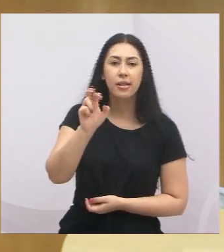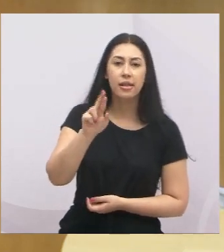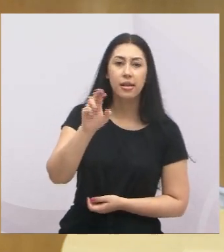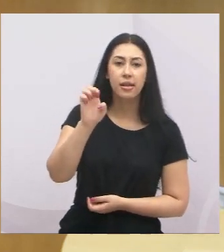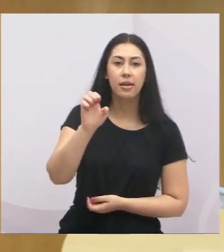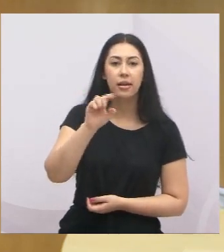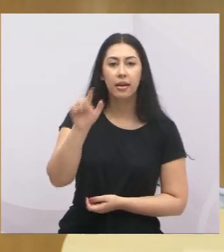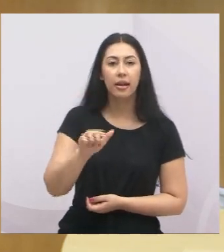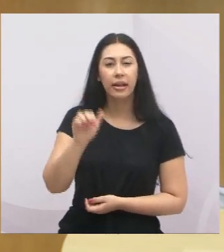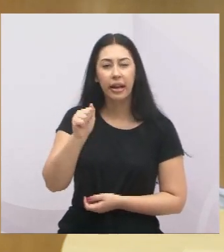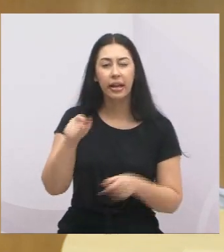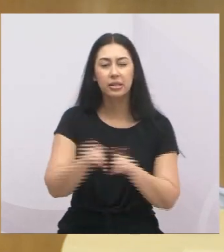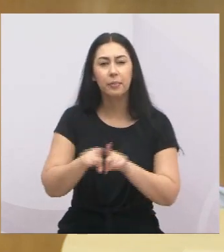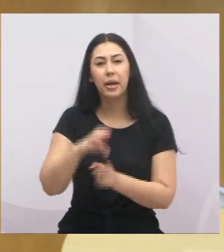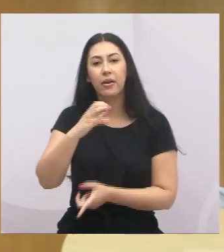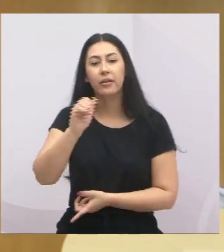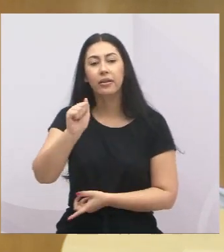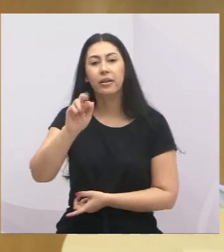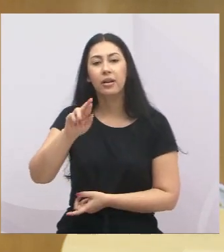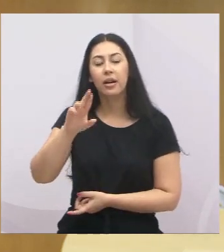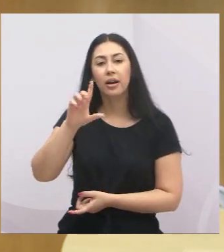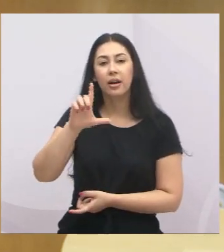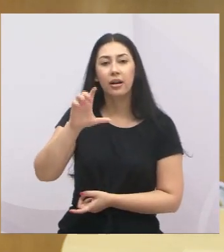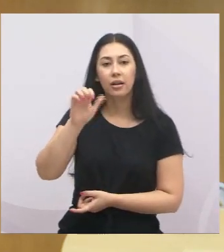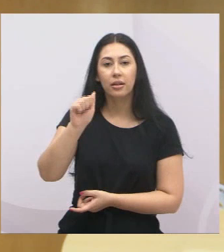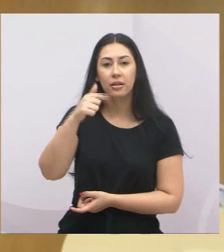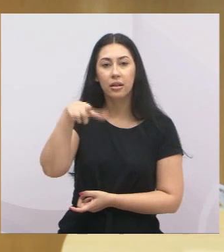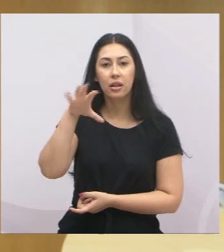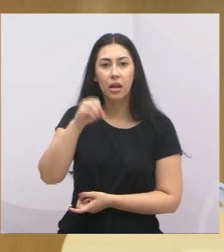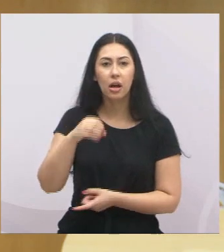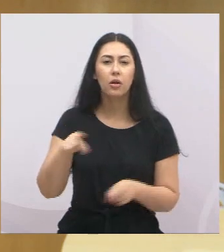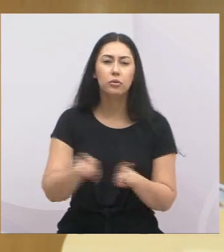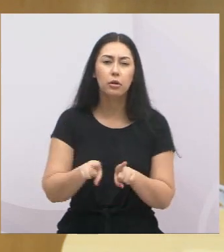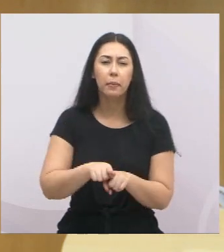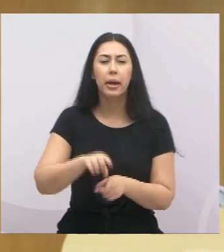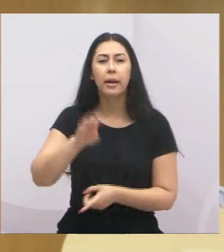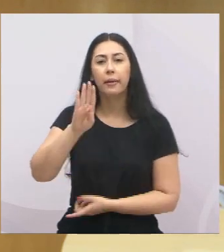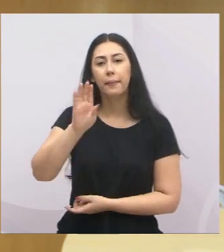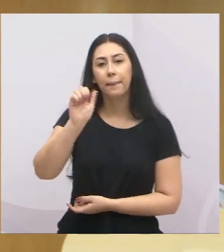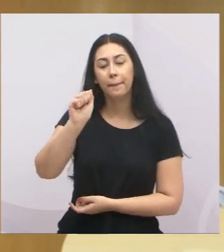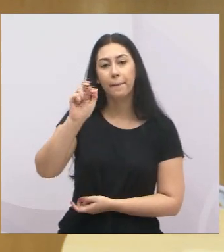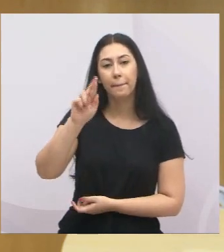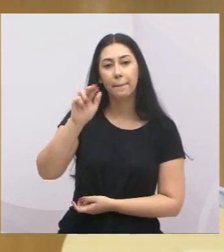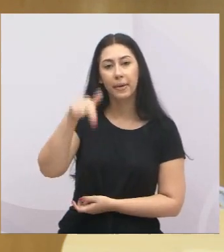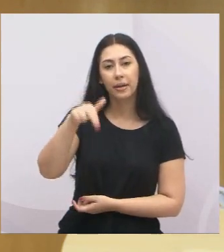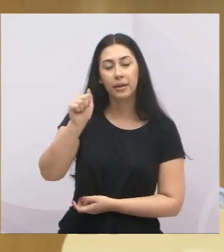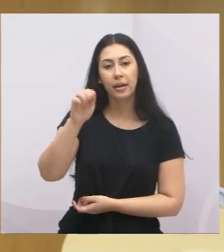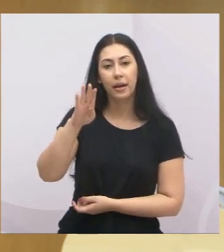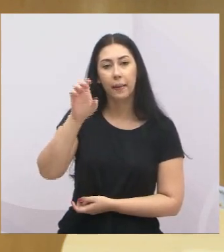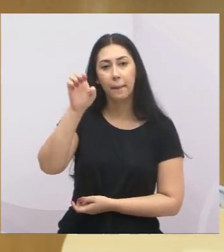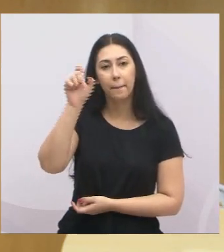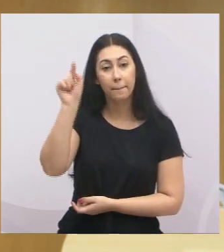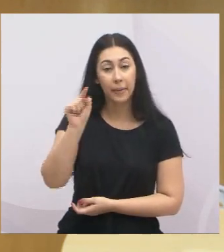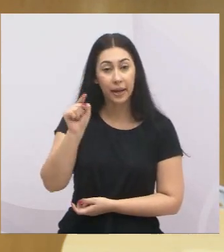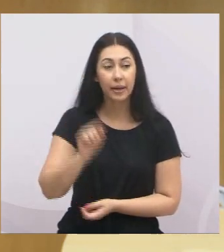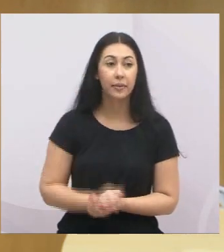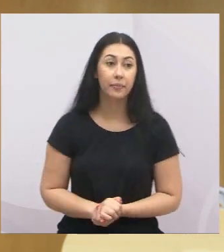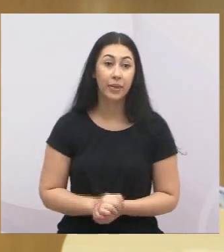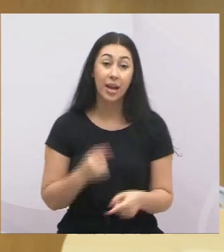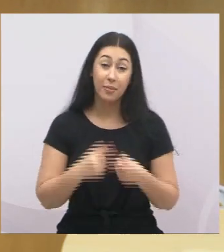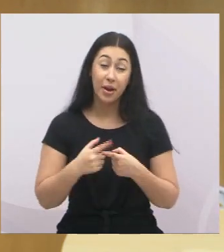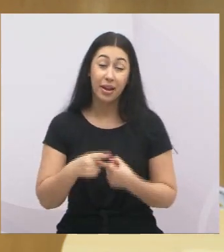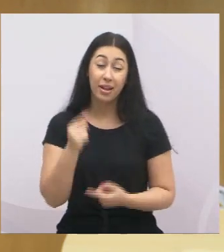bairro, o Carlão, meu amigo, o Zé Folho, o Barnabé, todos os amigos, né, dessa família, porque tivemos lá, infelizmente,